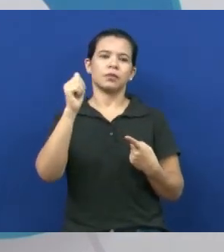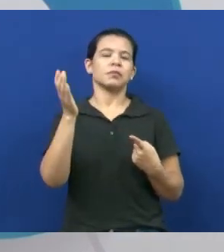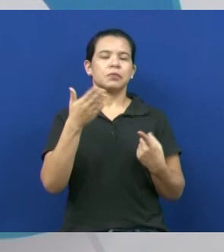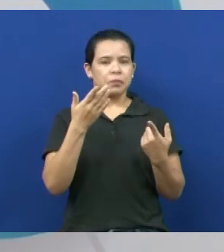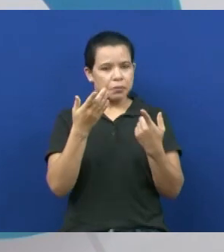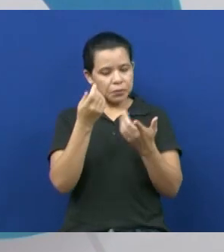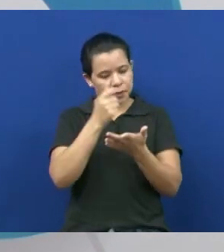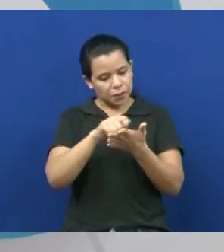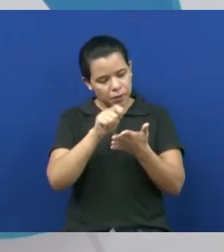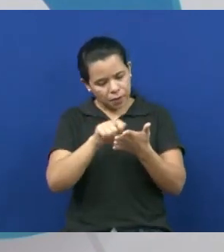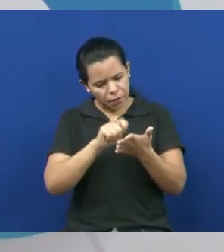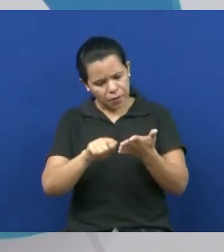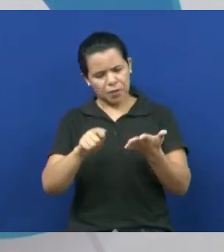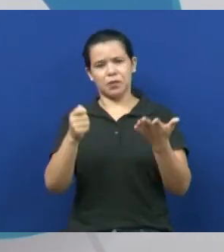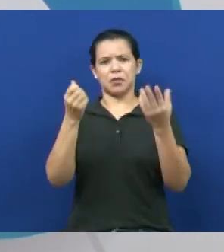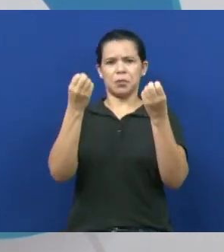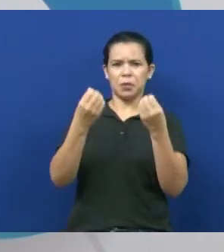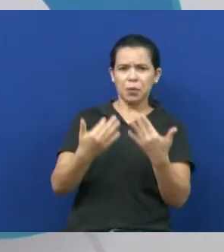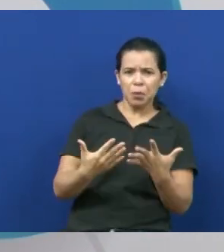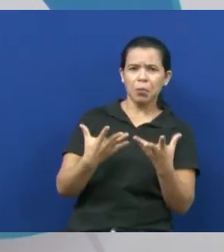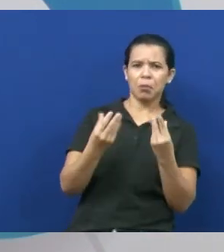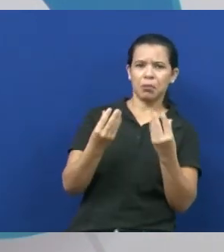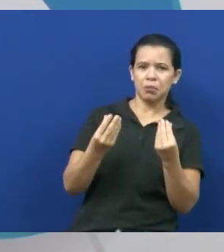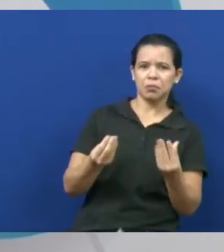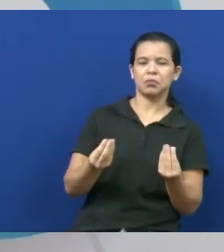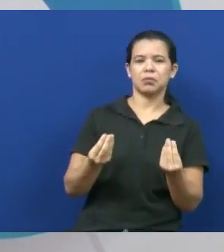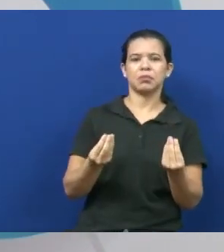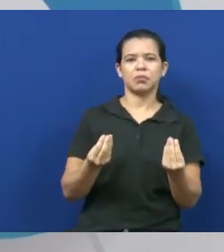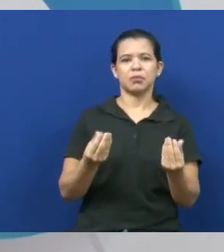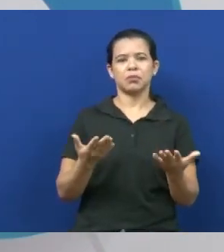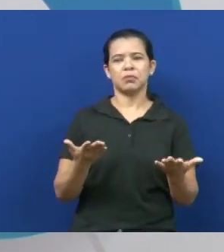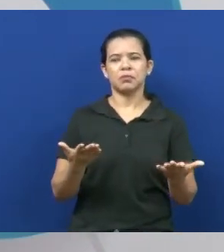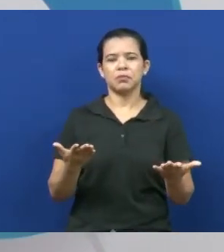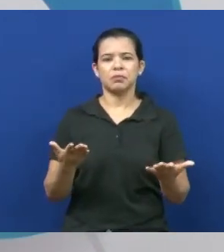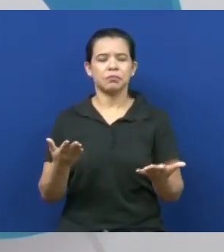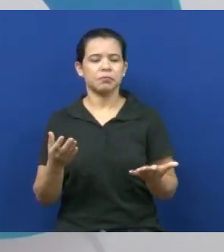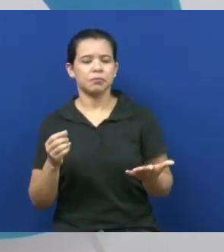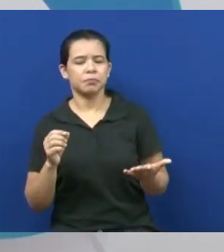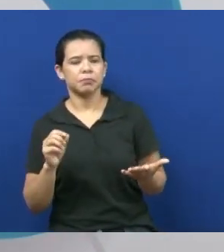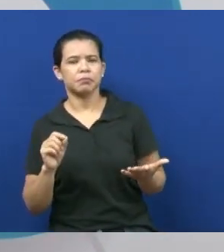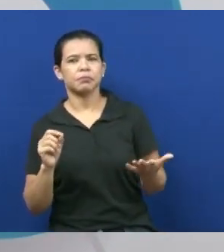ele retratou muito bem essa, digamos